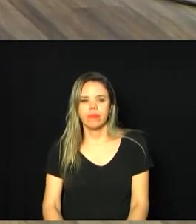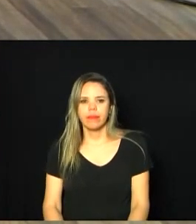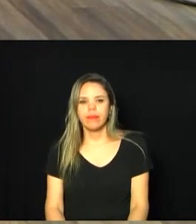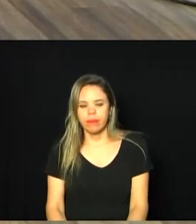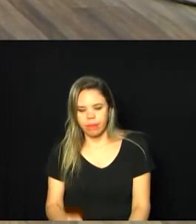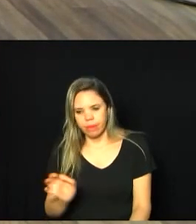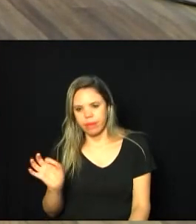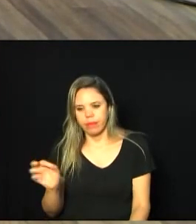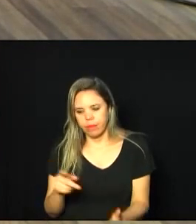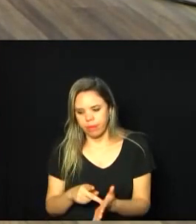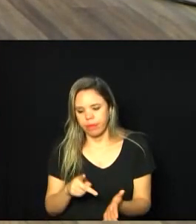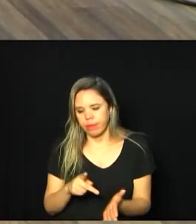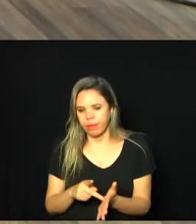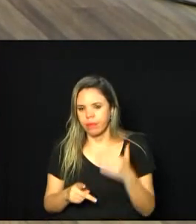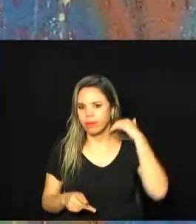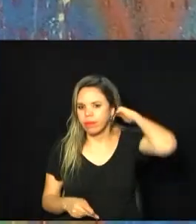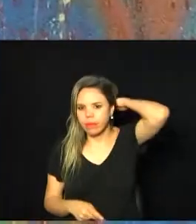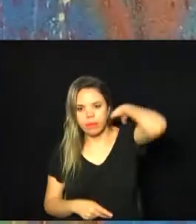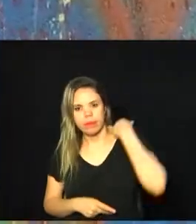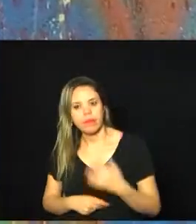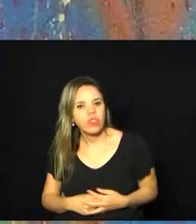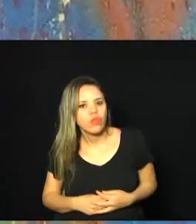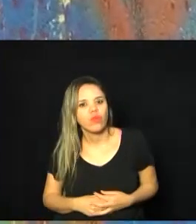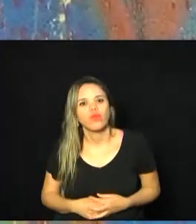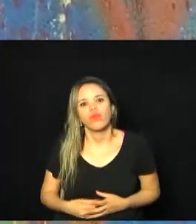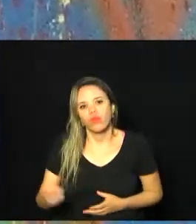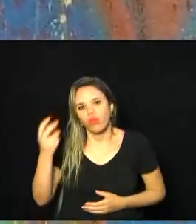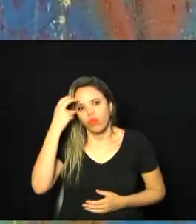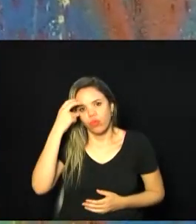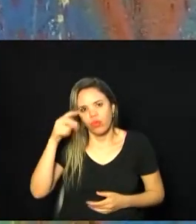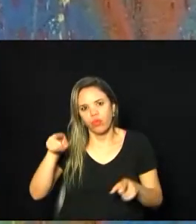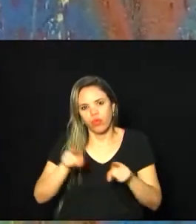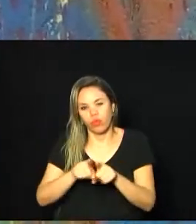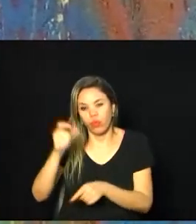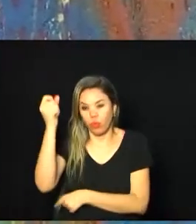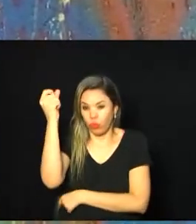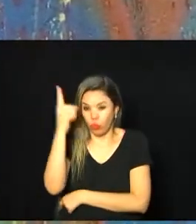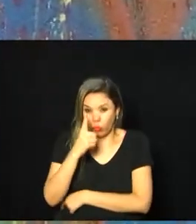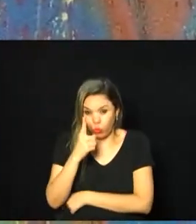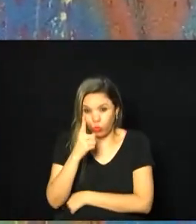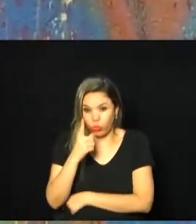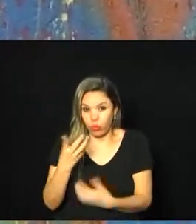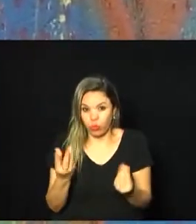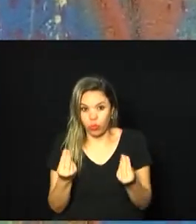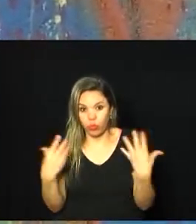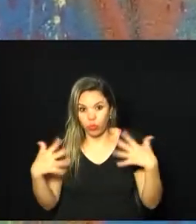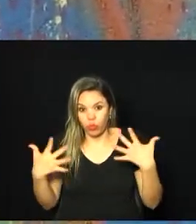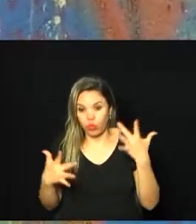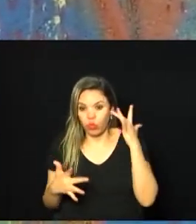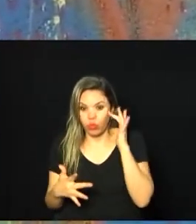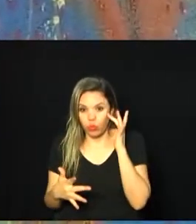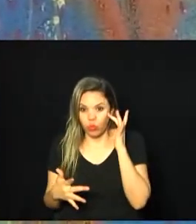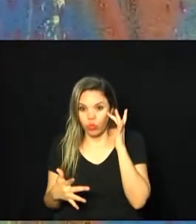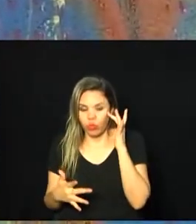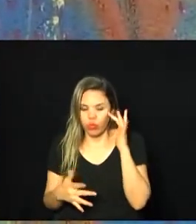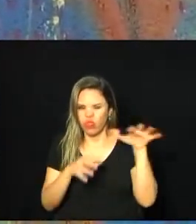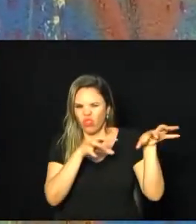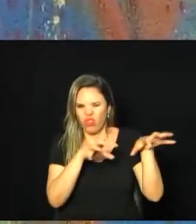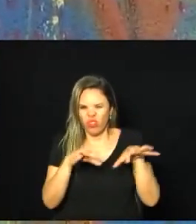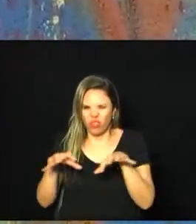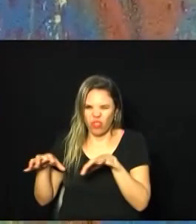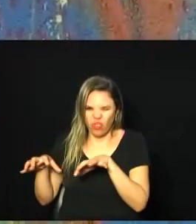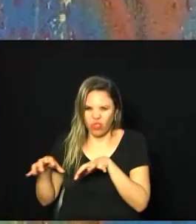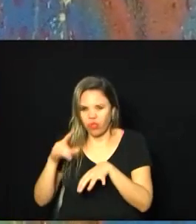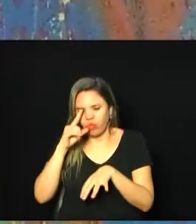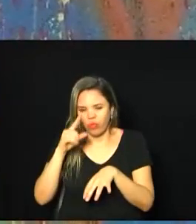Isso mesmo, Gabriel. Sextou com cultura e também com sol para cada um. Olha só, para quem achava que a previsão era de chuva para os